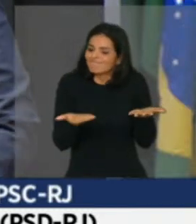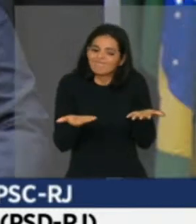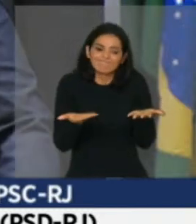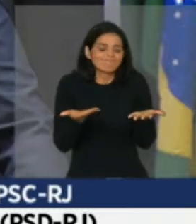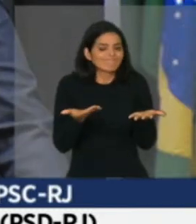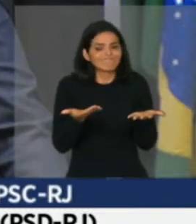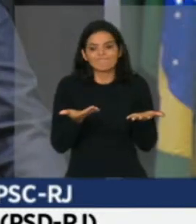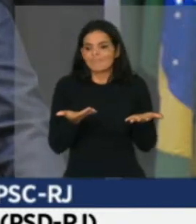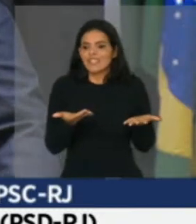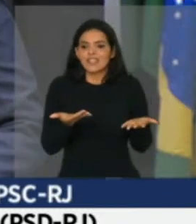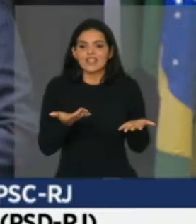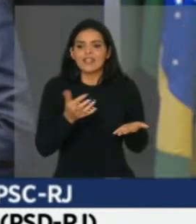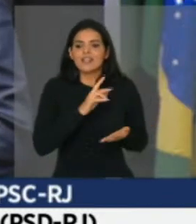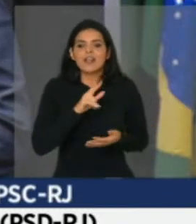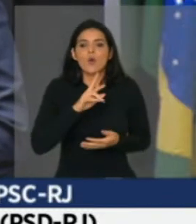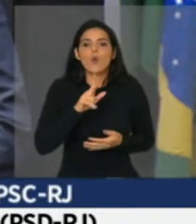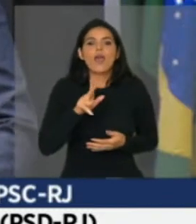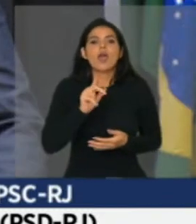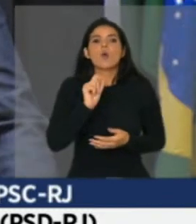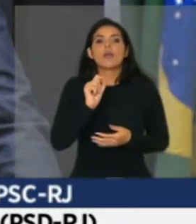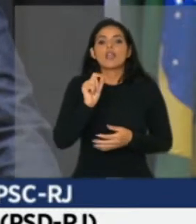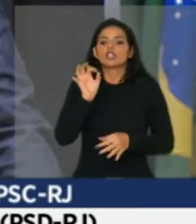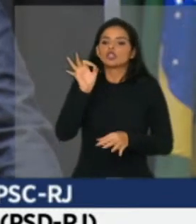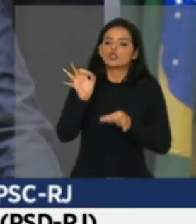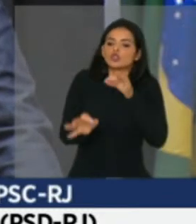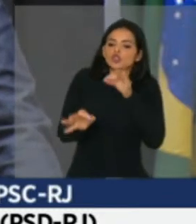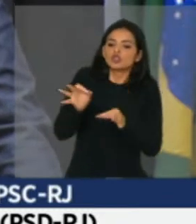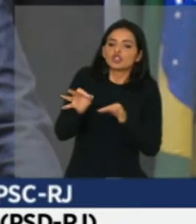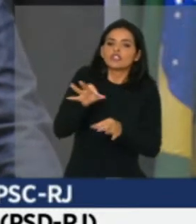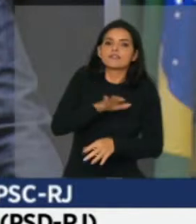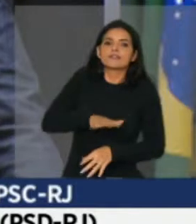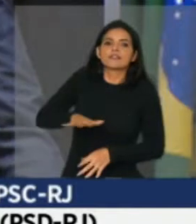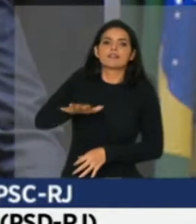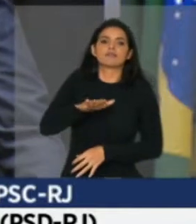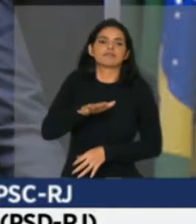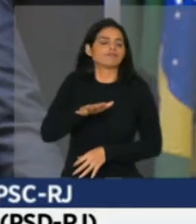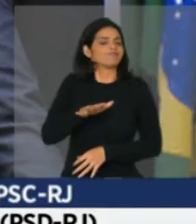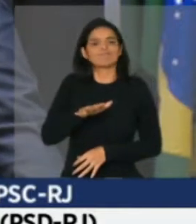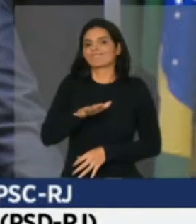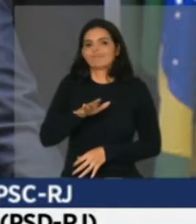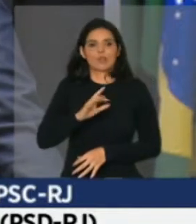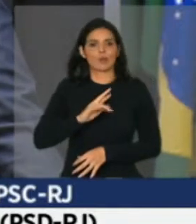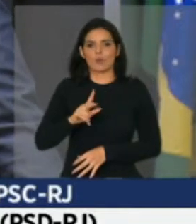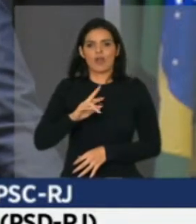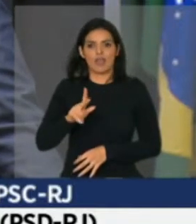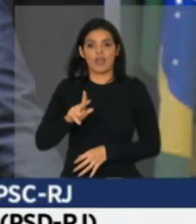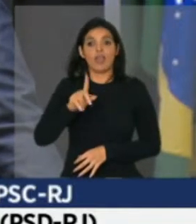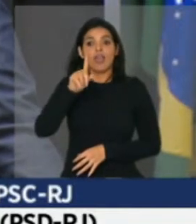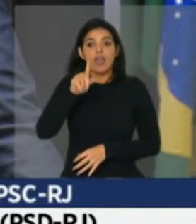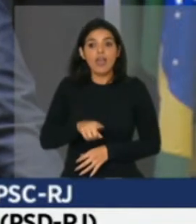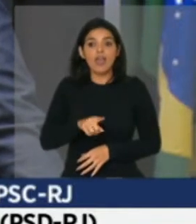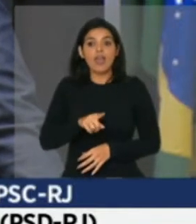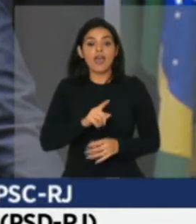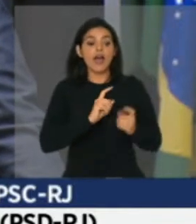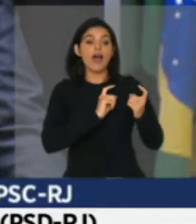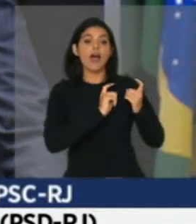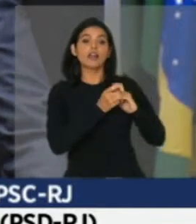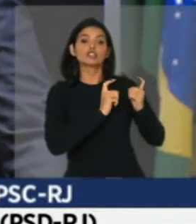trabalhando na seara da justiça, estamos trabalhando na seara